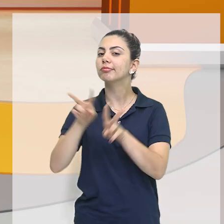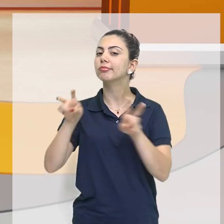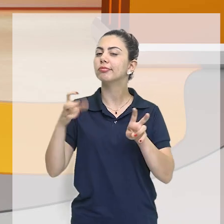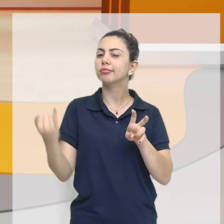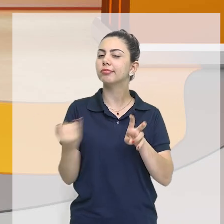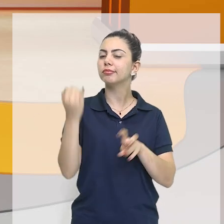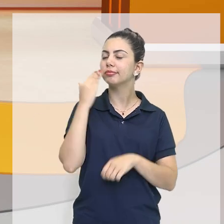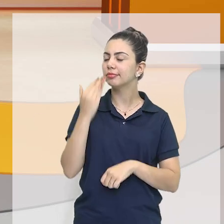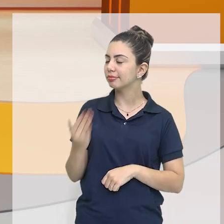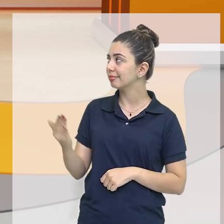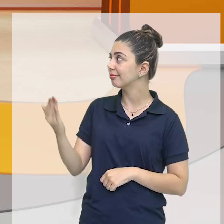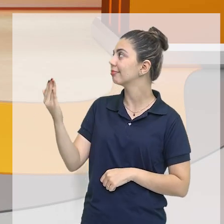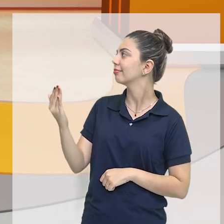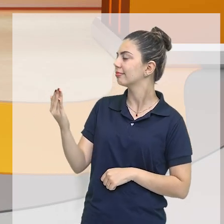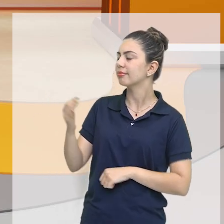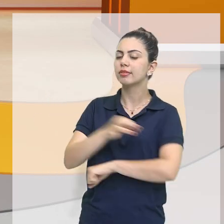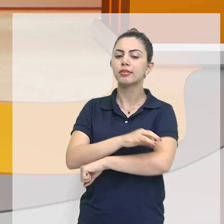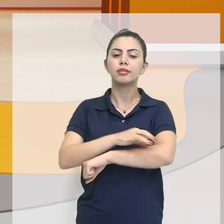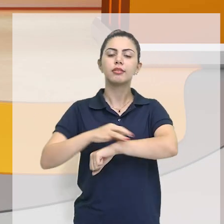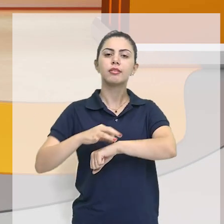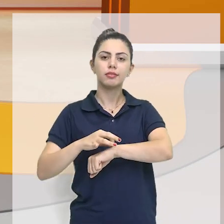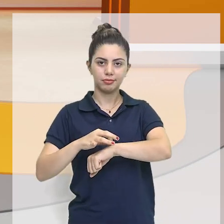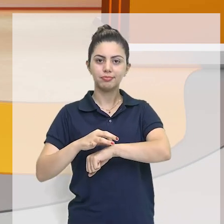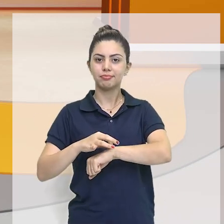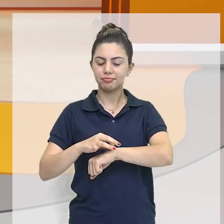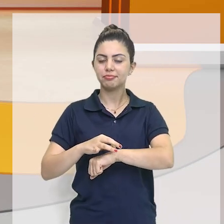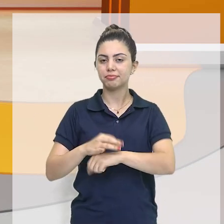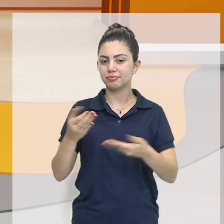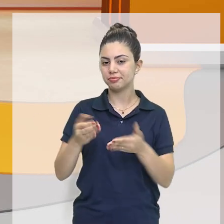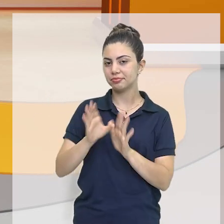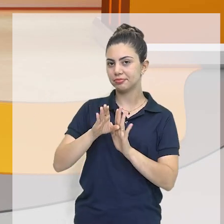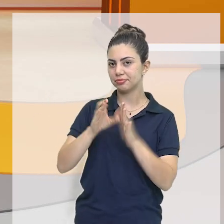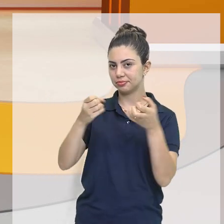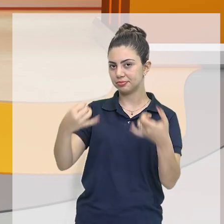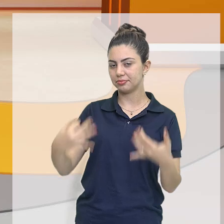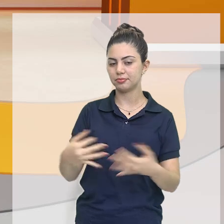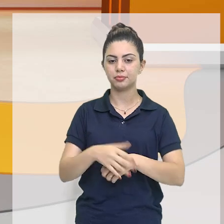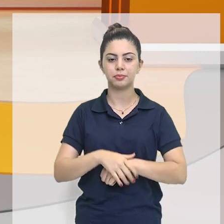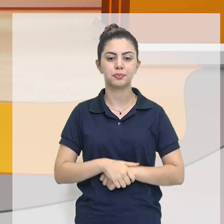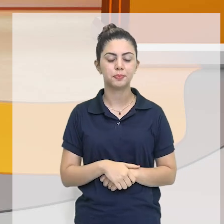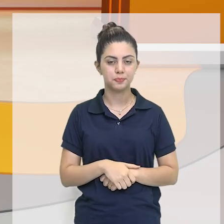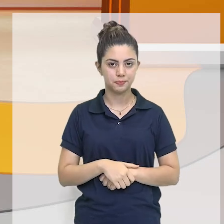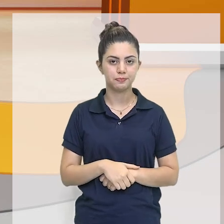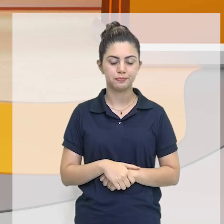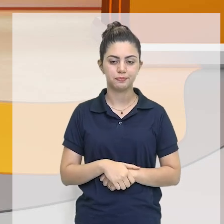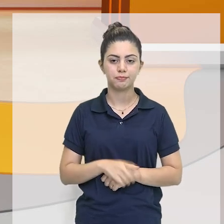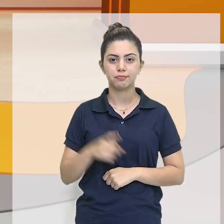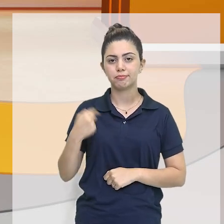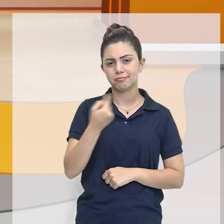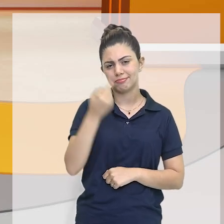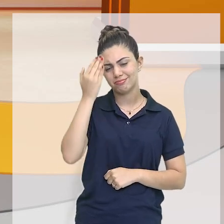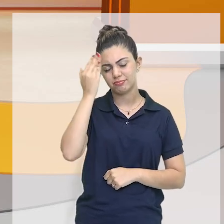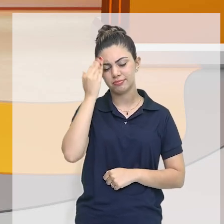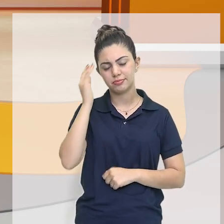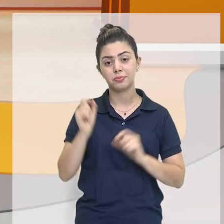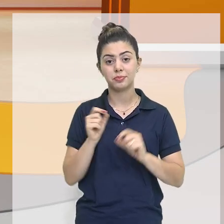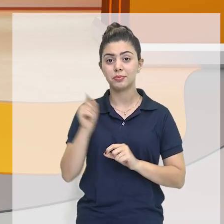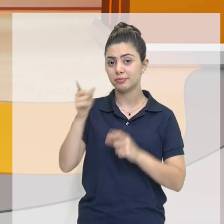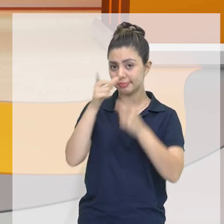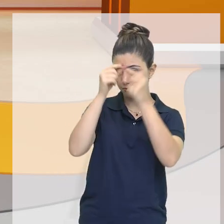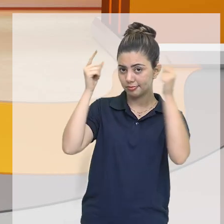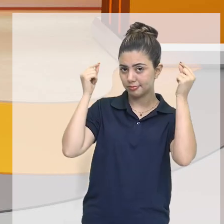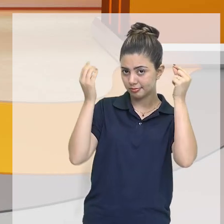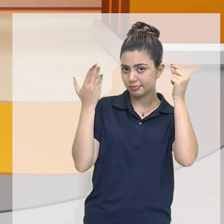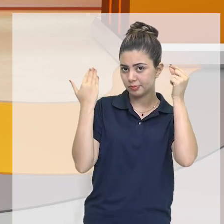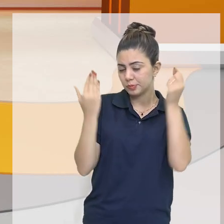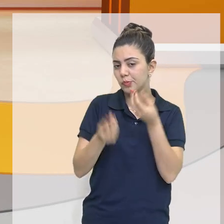do conceito de arquitetura. Afinal de contas, né, dentro da Grécia Antiga, você